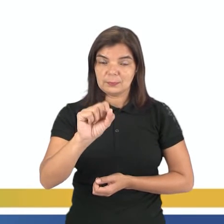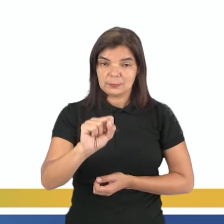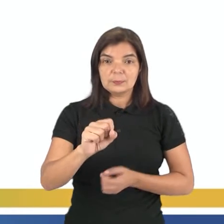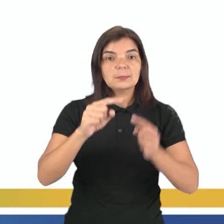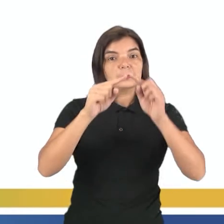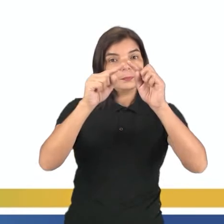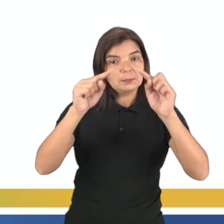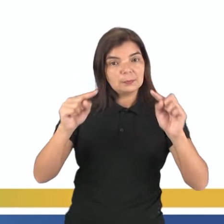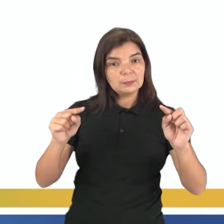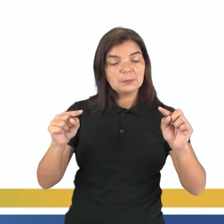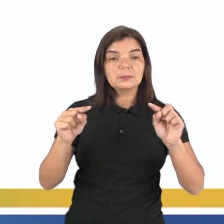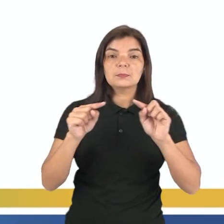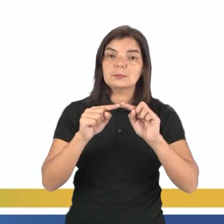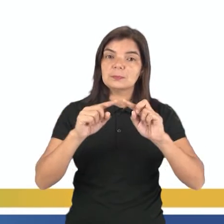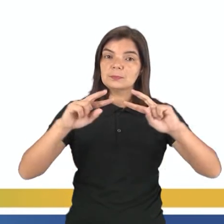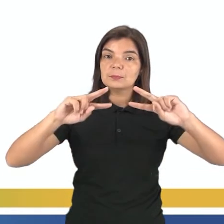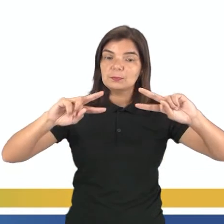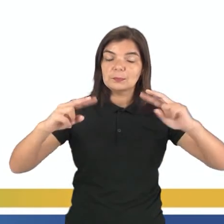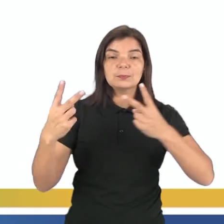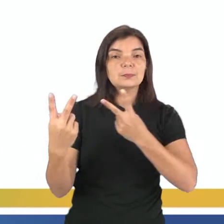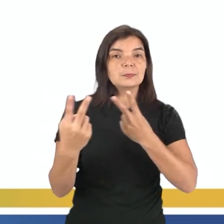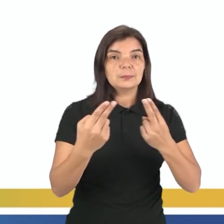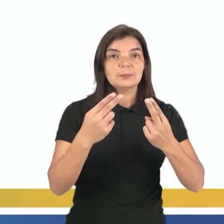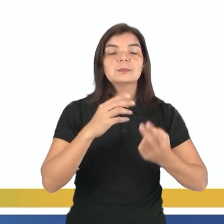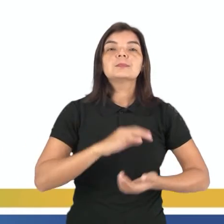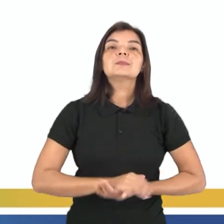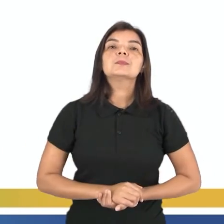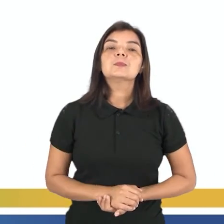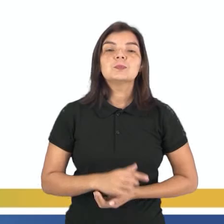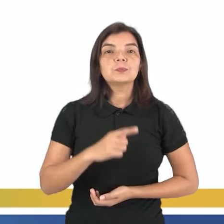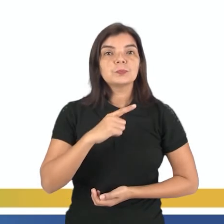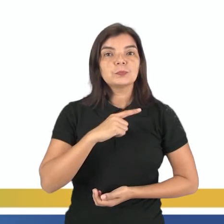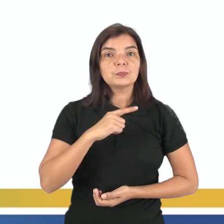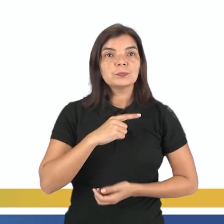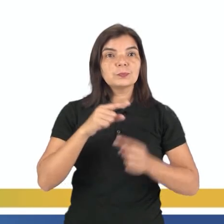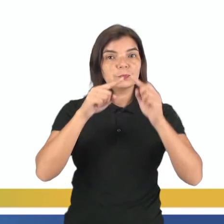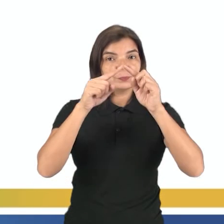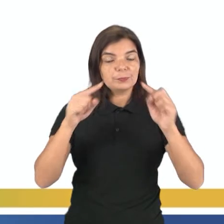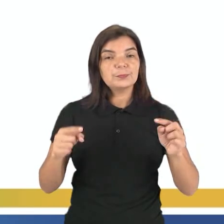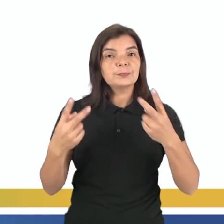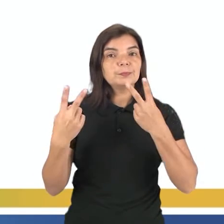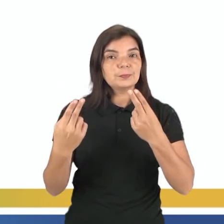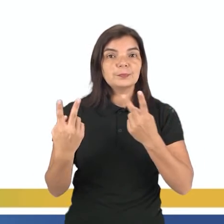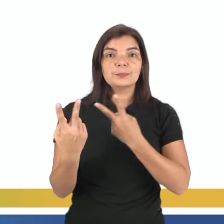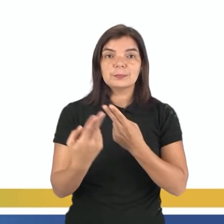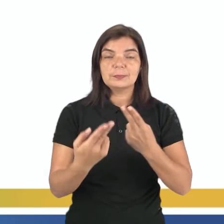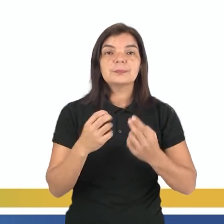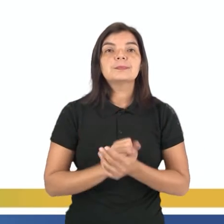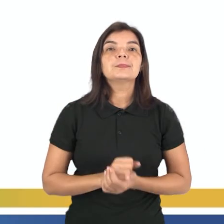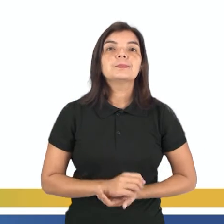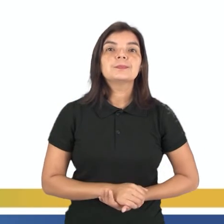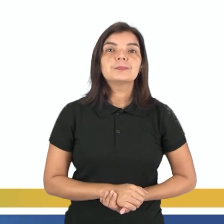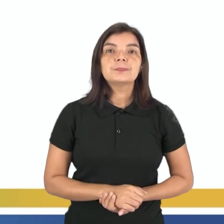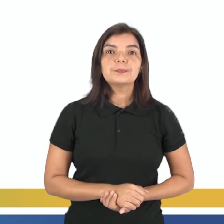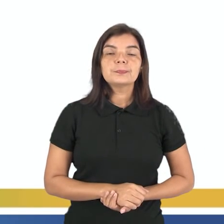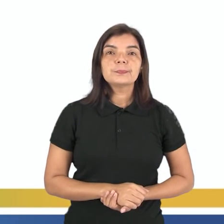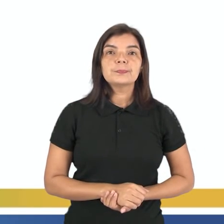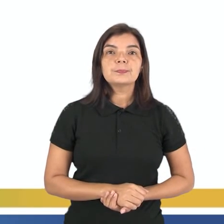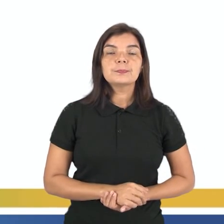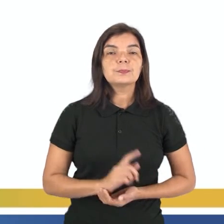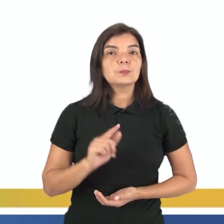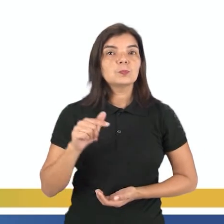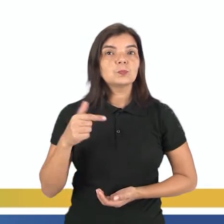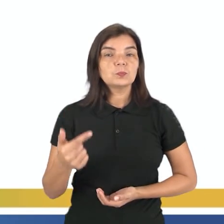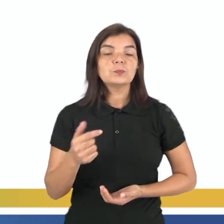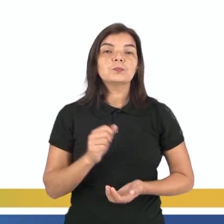da base têm a mesma medida, né? Nós temos dois ângulos com a mesma medida aí, ok? Em relação aos